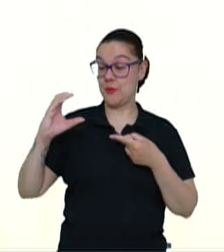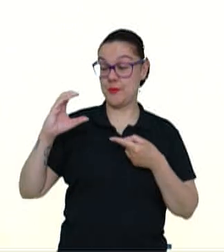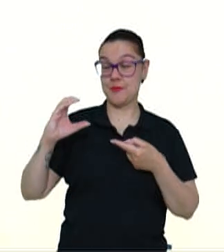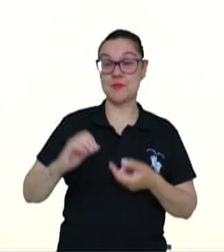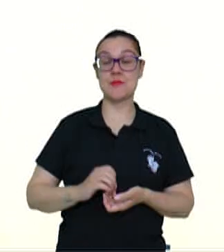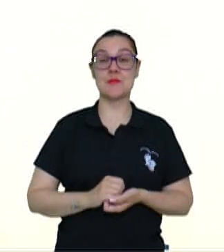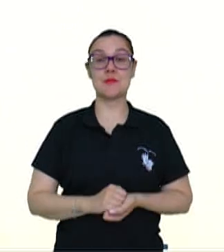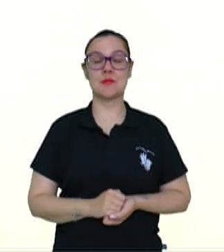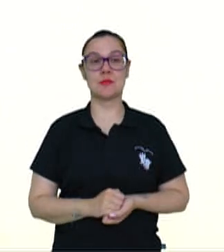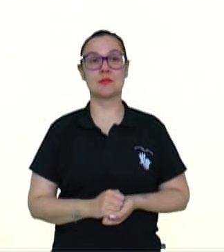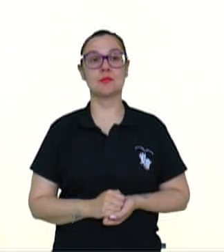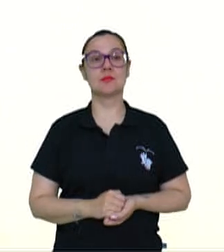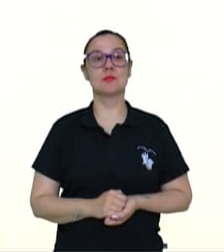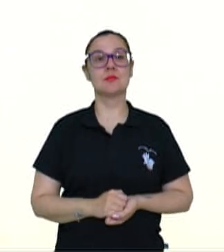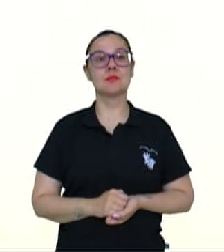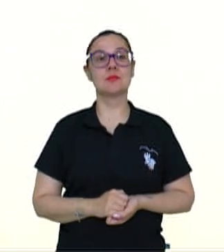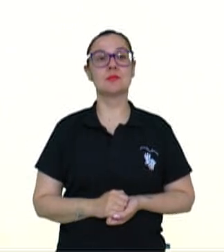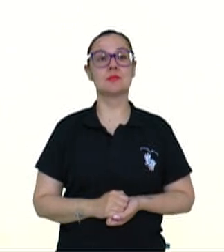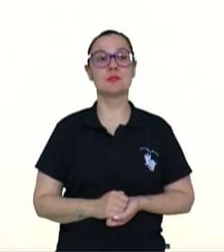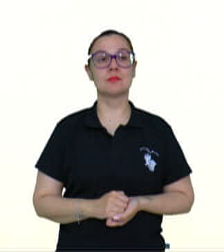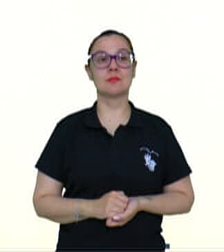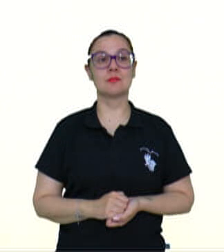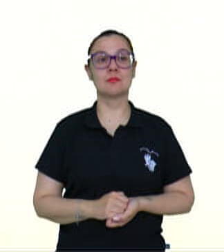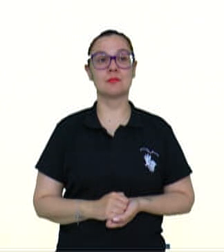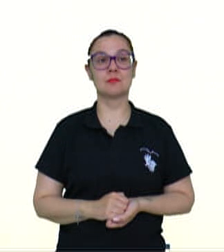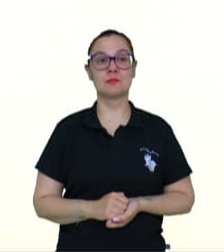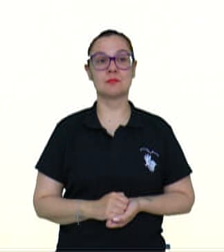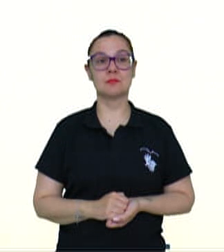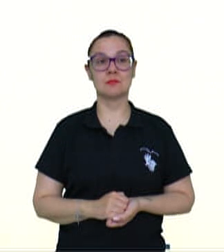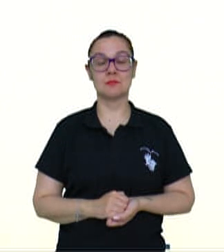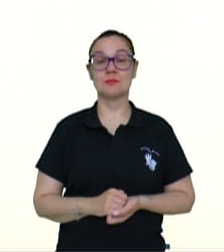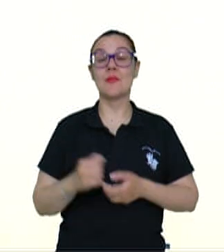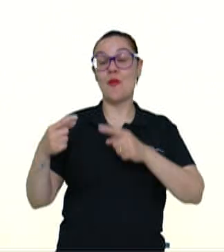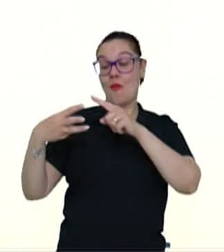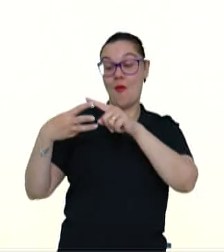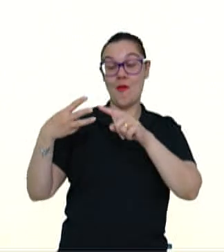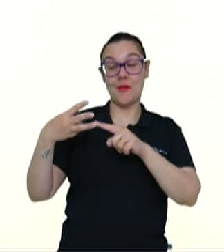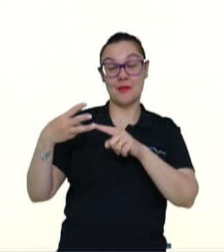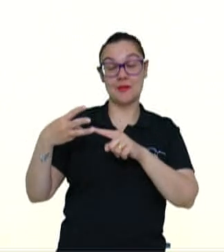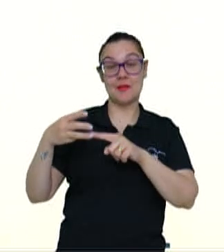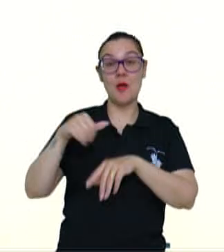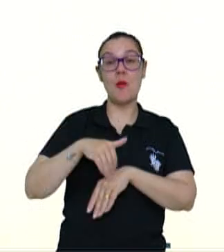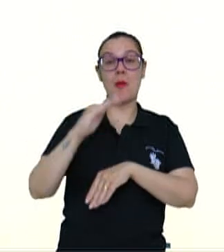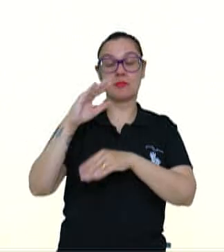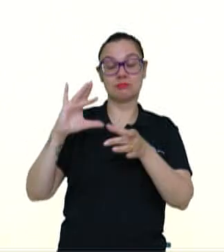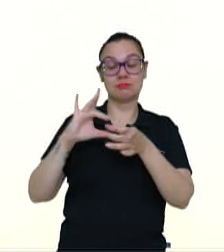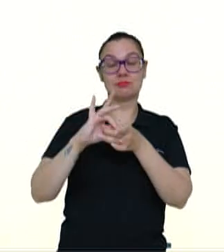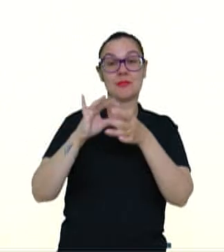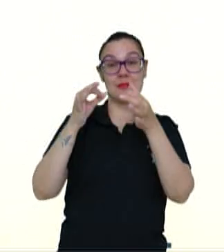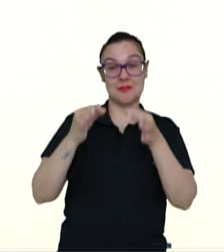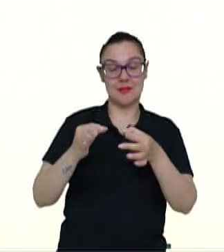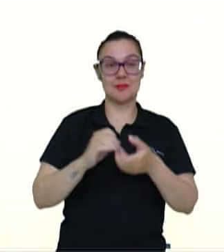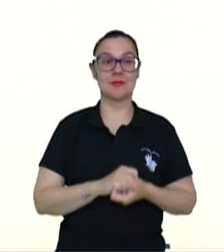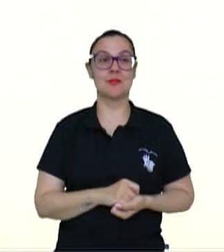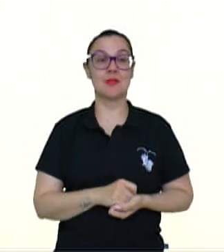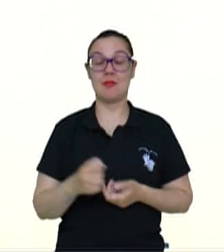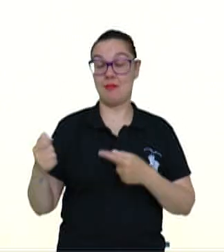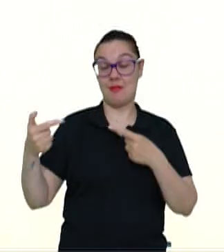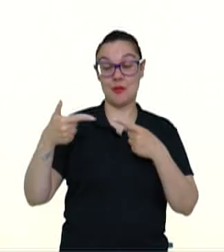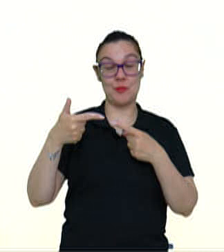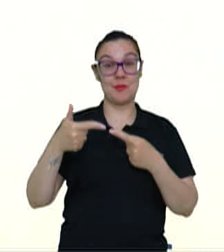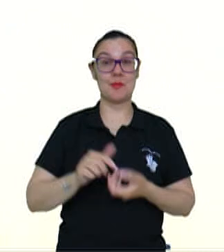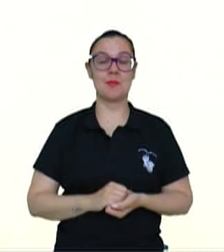C. Pedir desculpas e fingir que não sucedeu. Qual das três é a mais correta, né? E a número